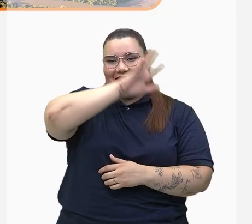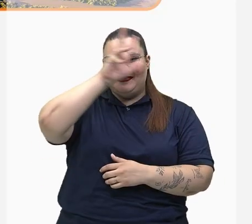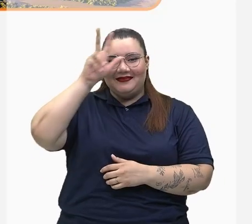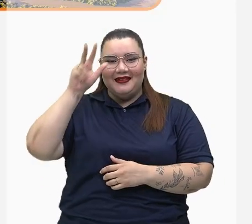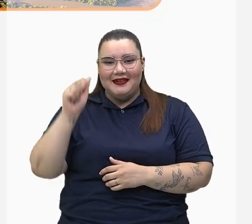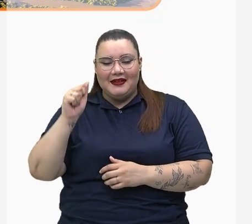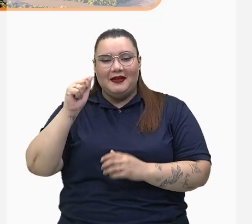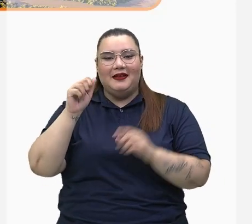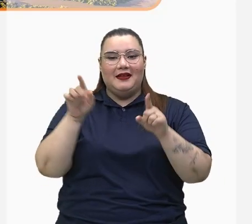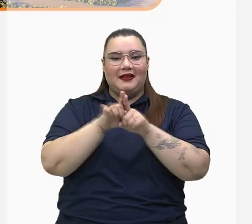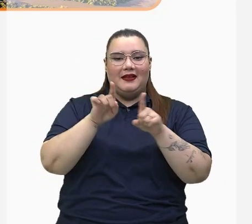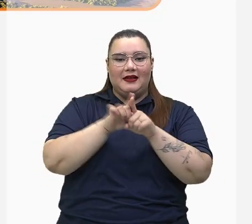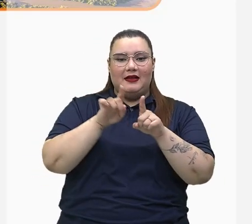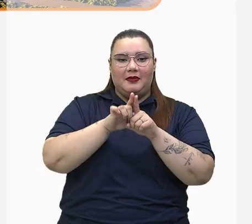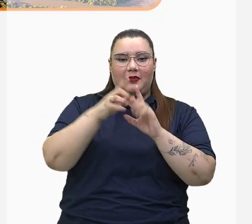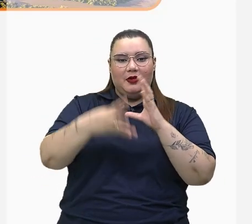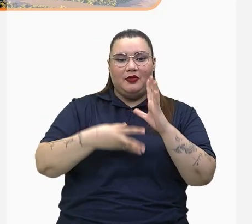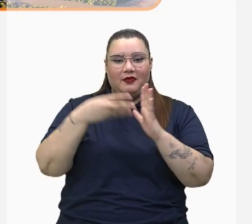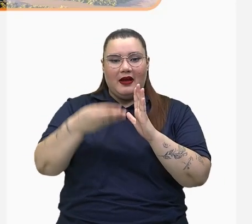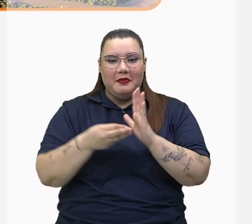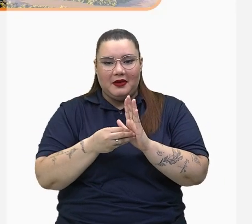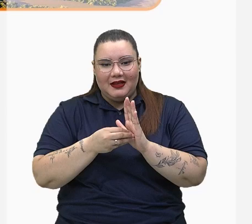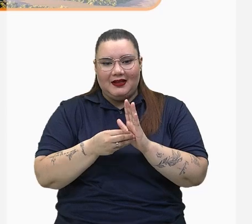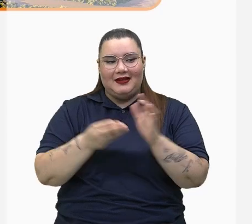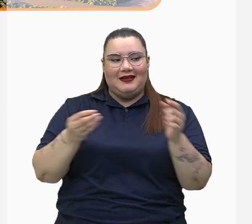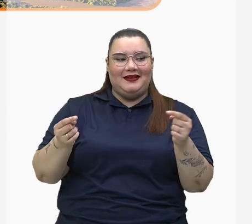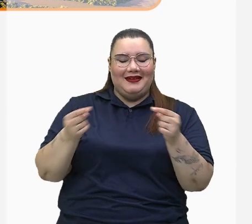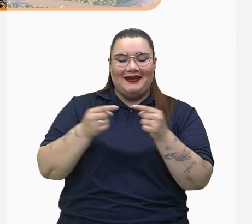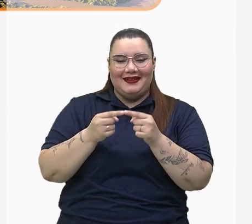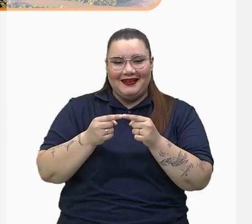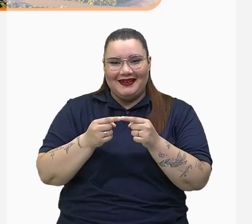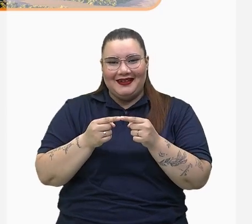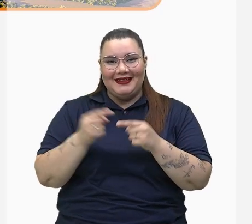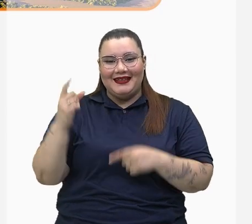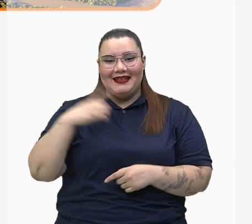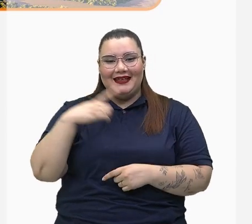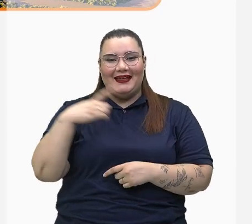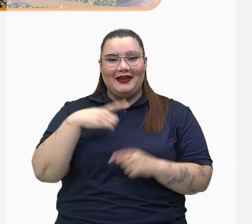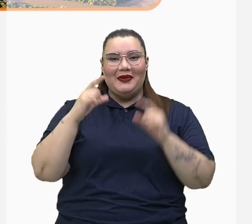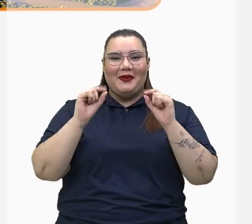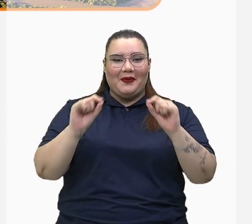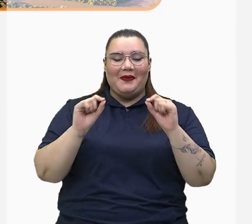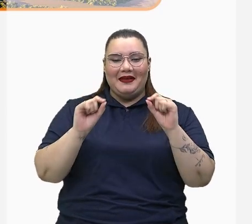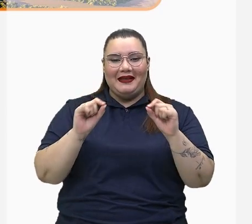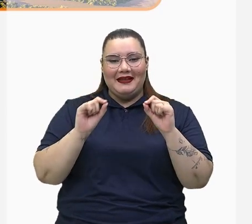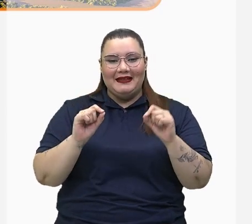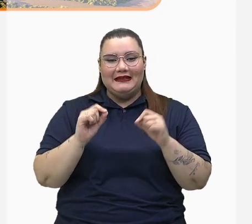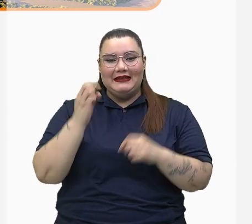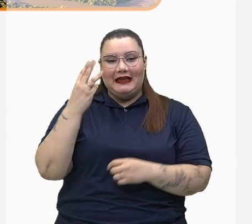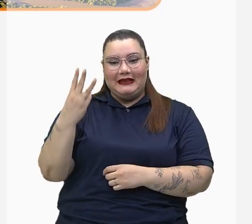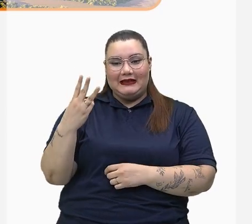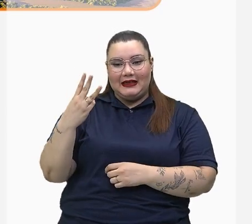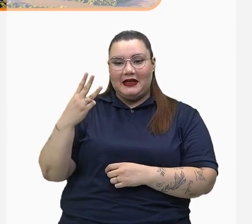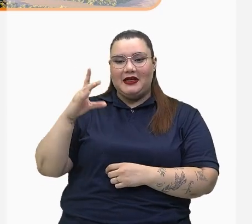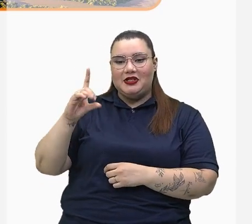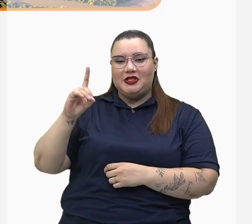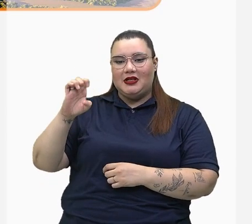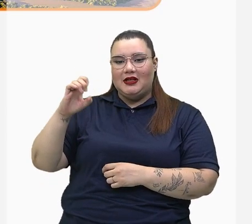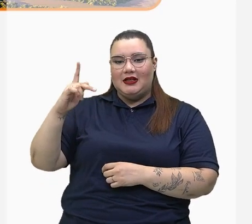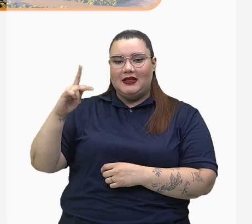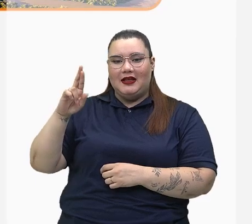nós também estamos incluindo, nós temos aí, encontramos 3 depressões,